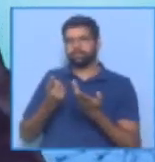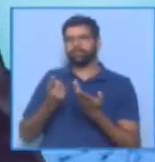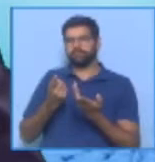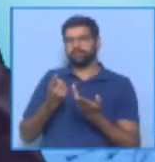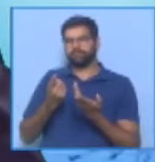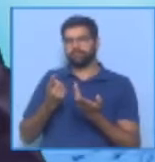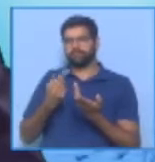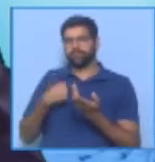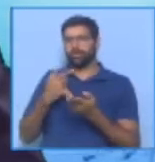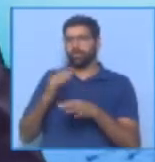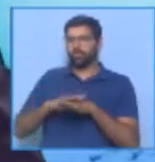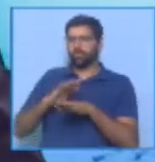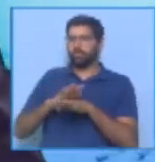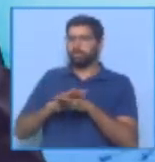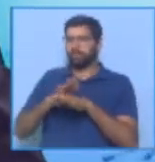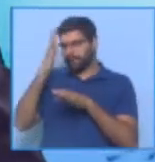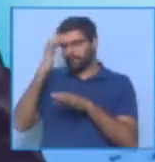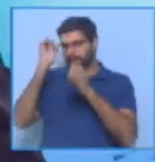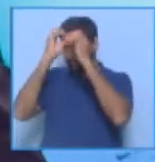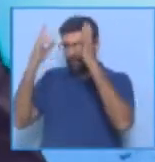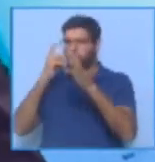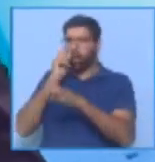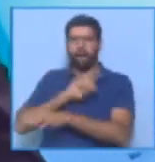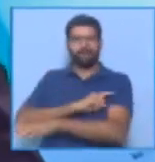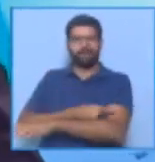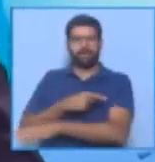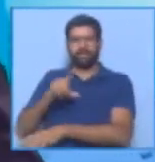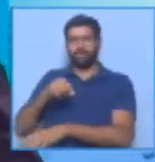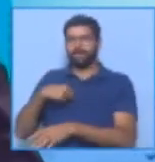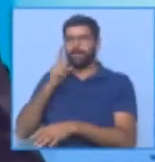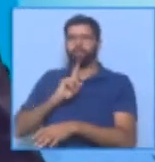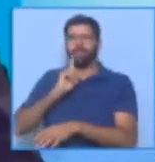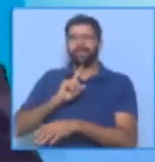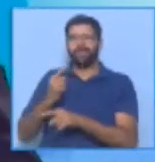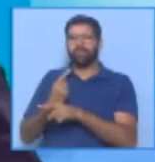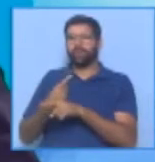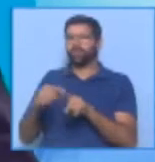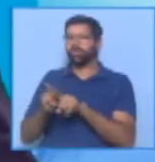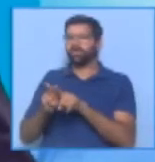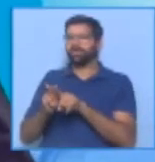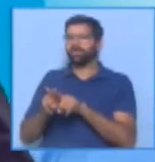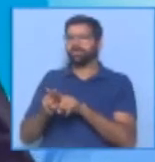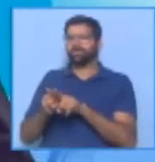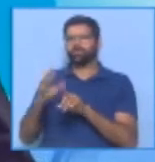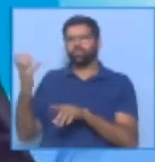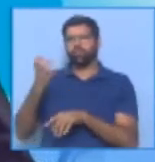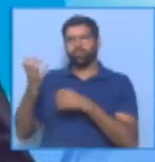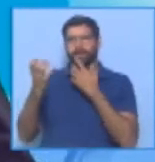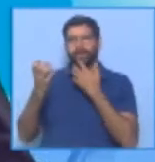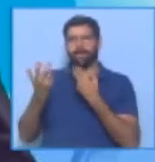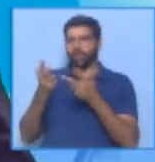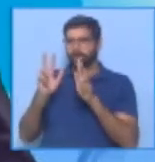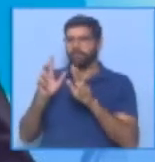por uma construção, por uma ideia da masculinidade e da feminilidade como produtos puramente culturais, livres